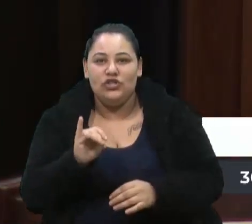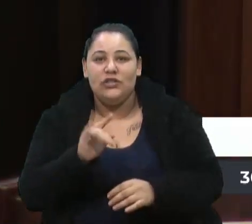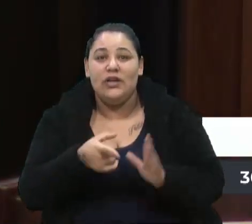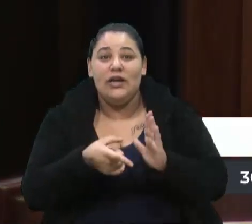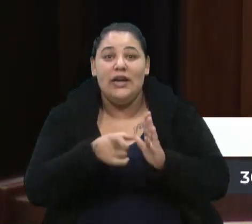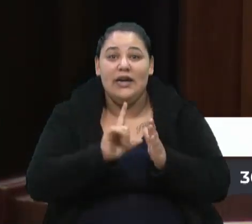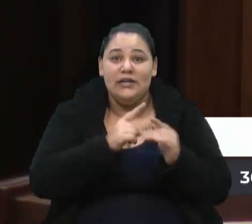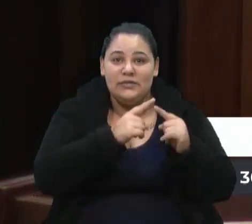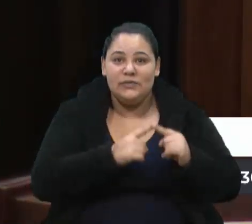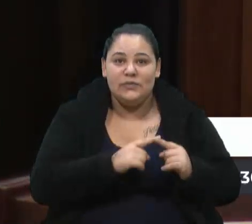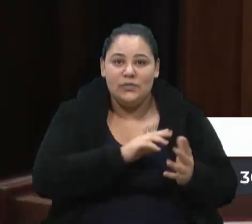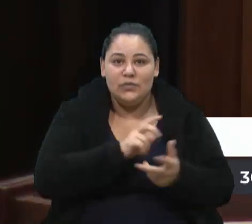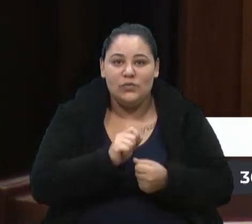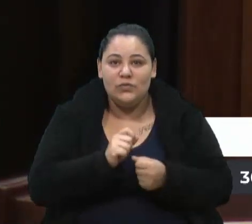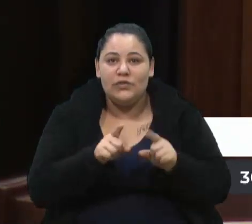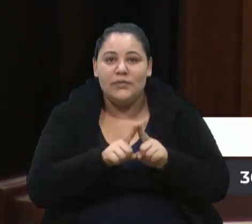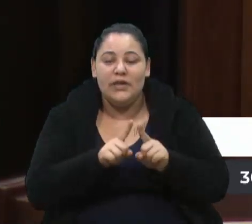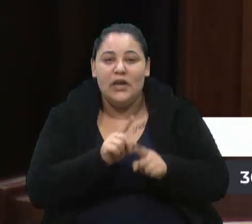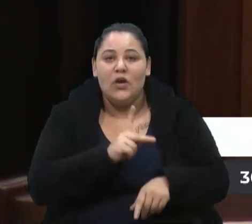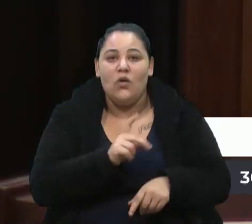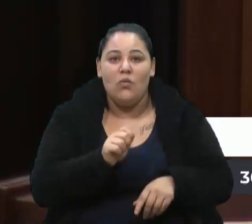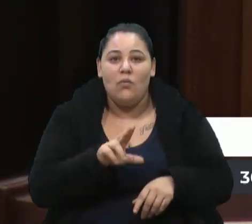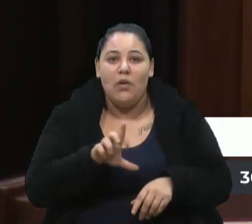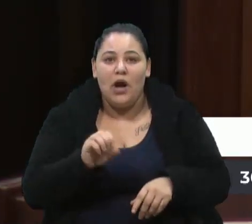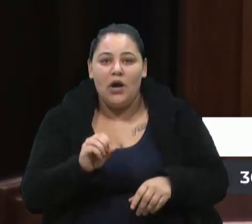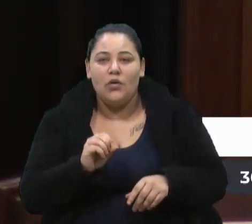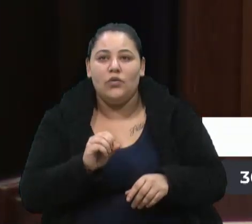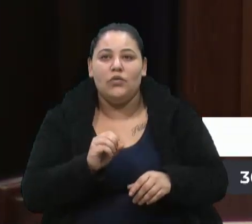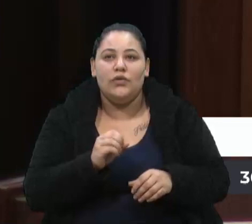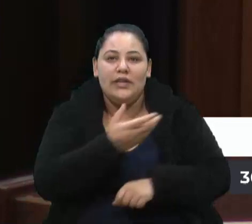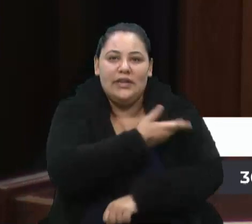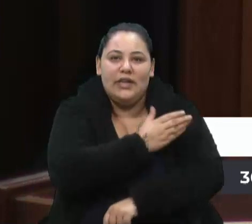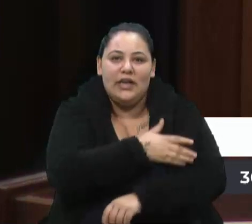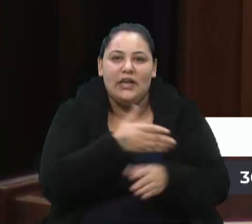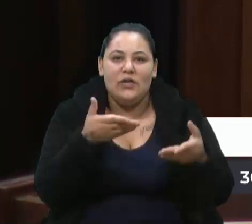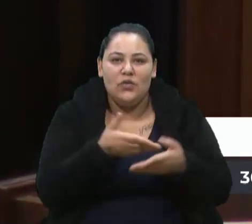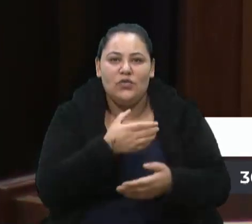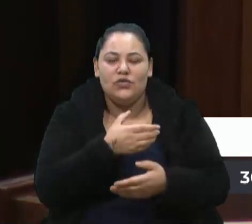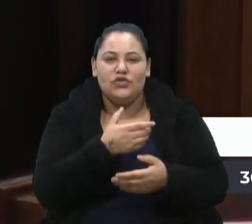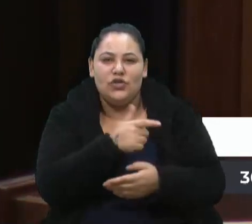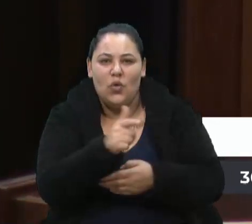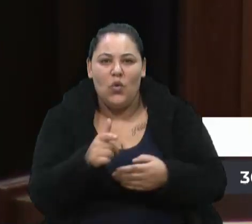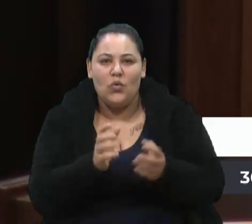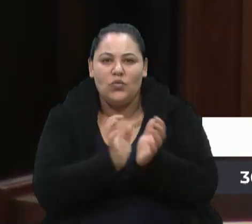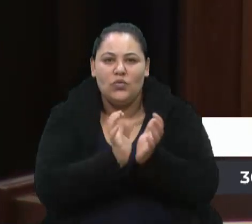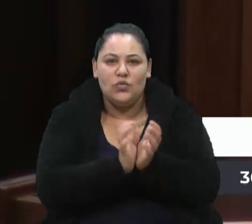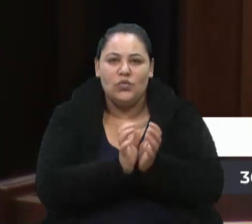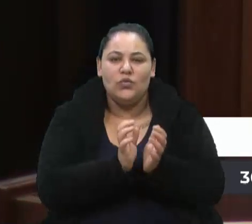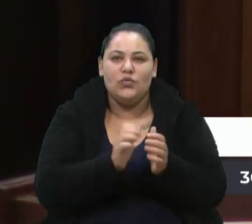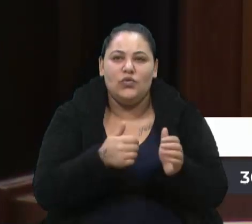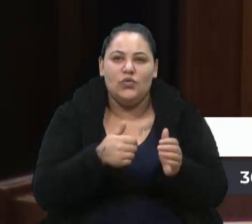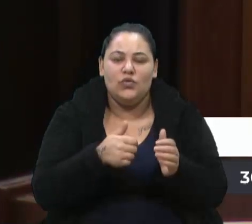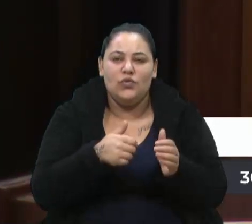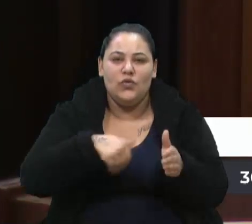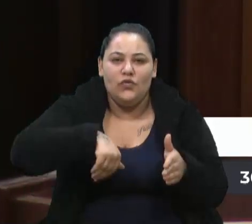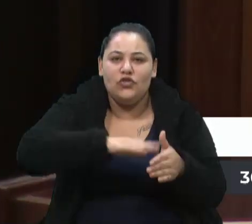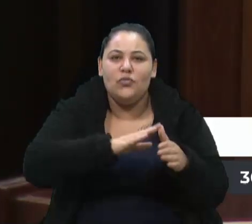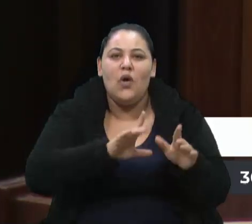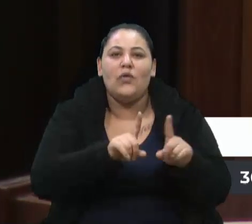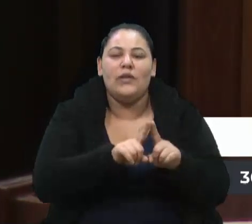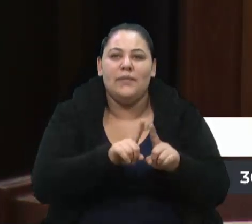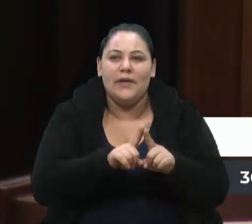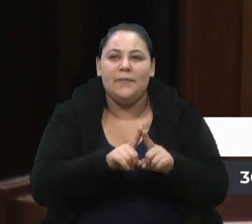o Paulo turque hoje treina o Atlético do Paraná a Dra Joseane pensão de Vargas que é juíza da